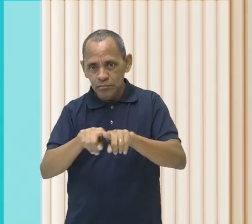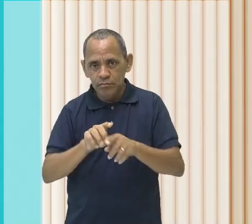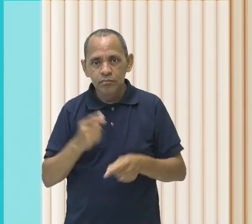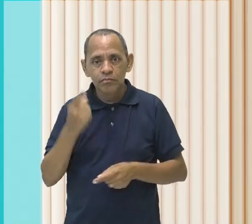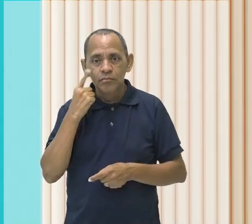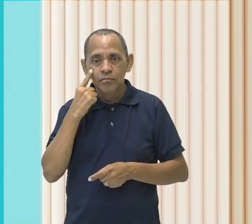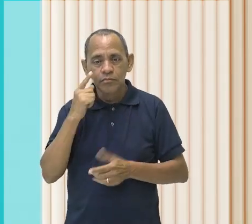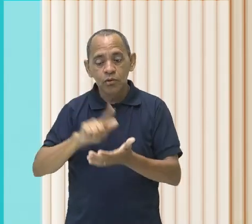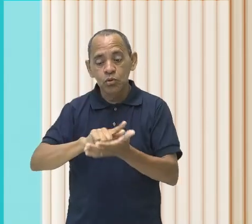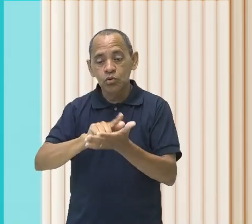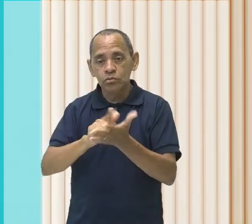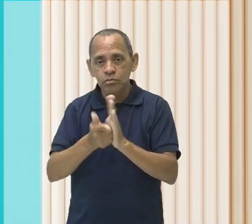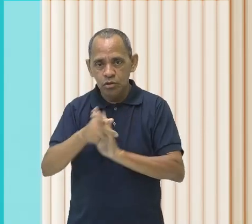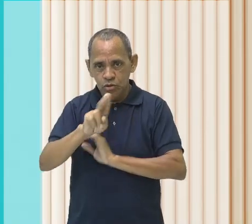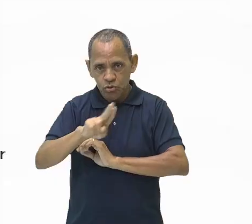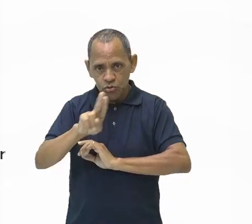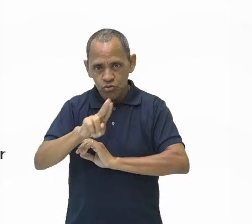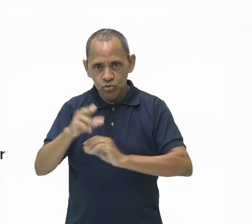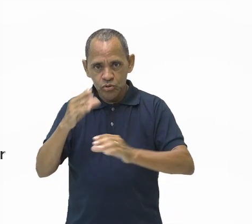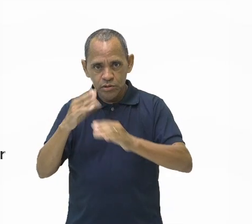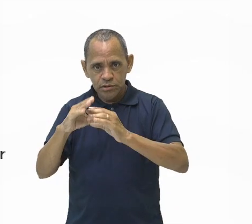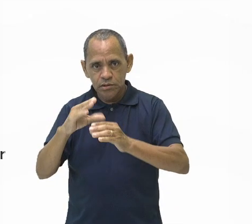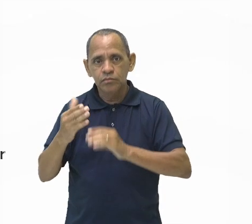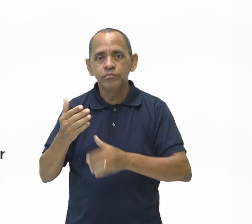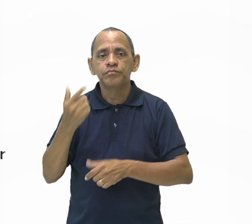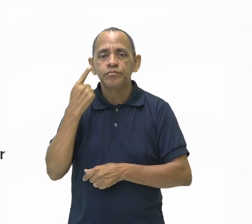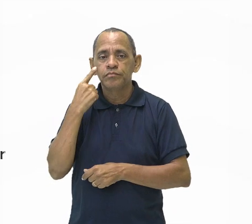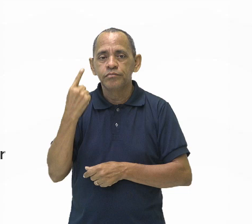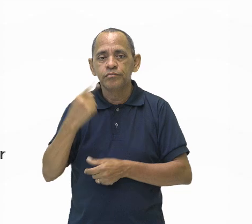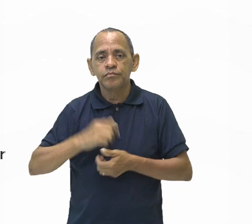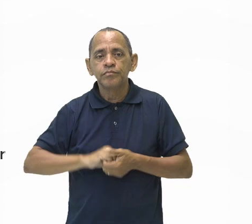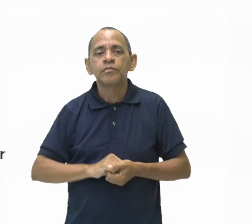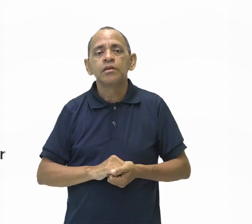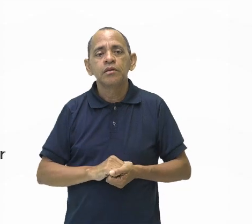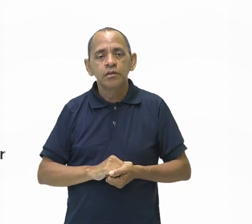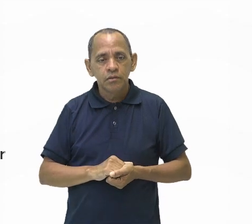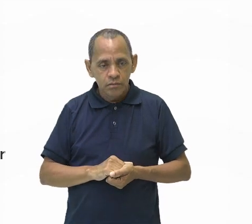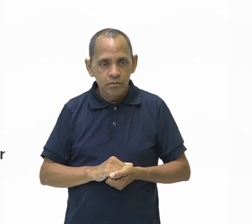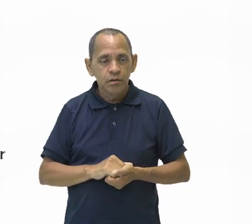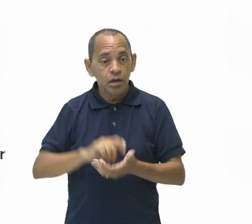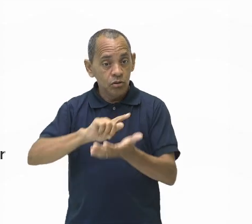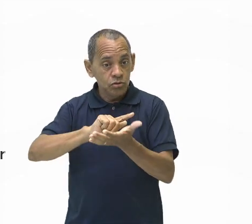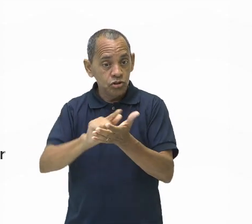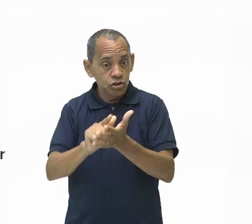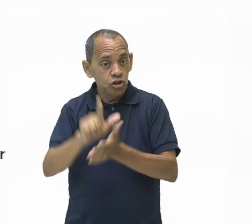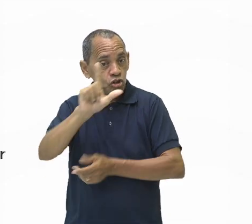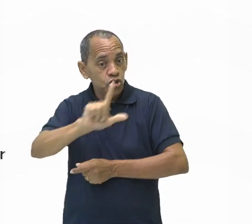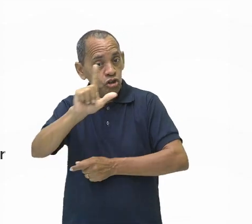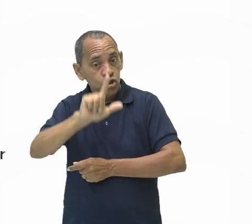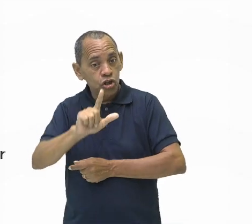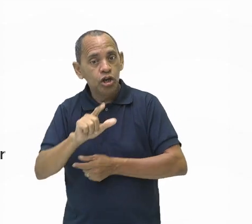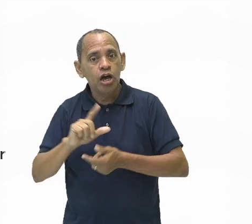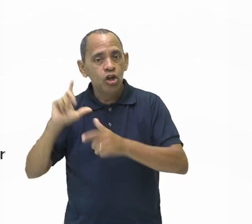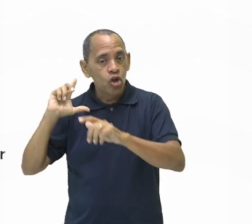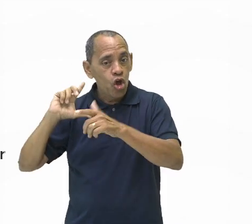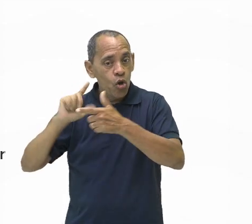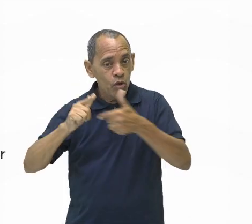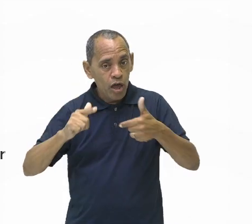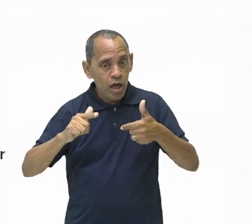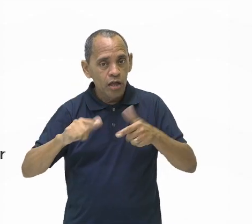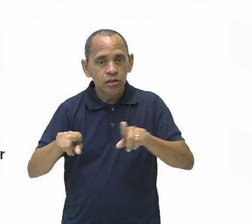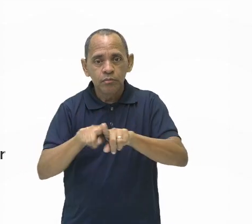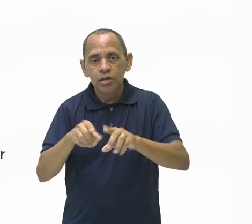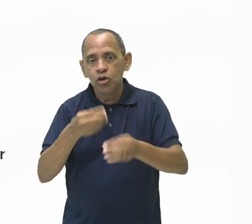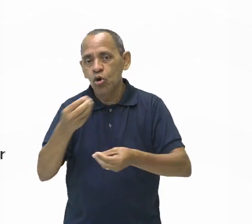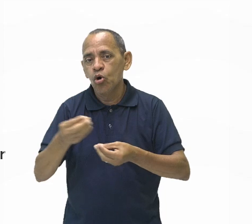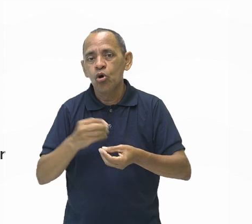o gênero, né, o gênero canção. Acompanhem comigo. O gênero canção é um gênero literário moderno, né? A canção